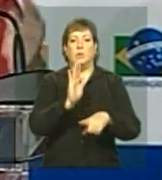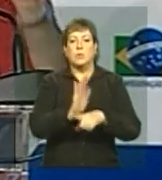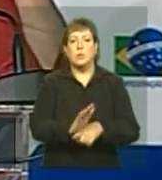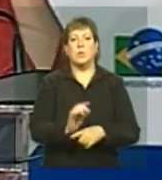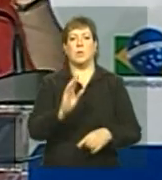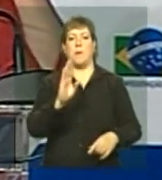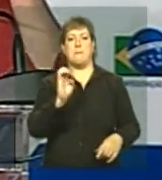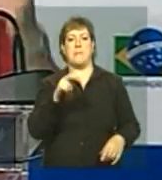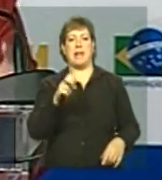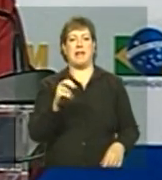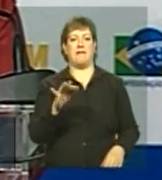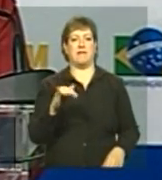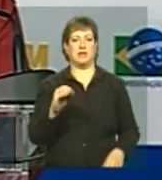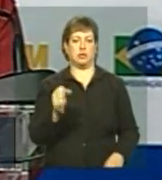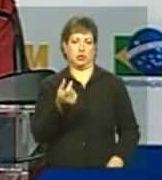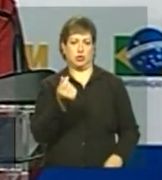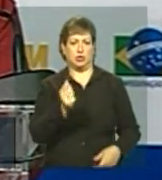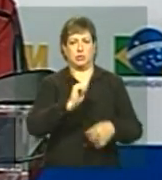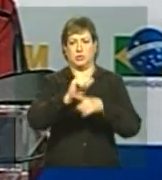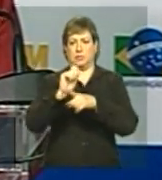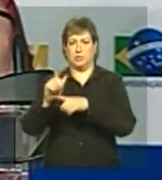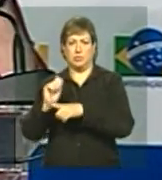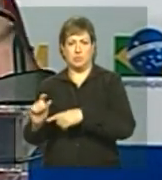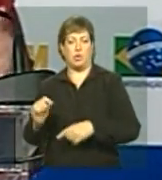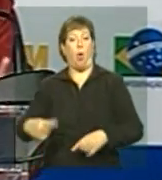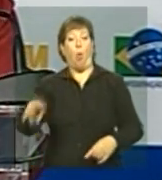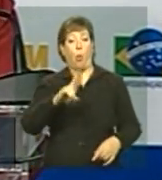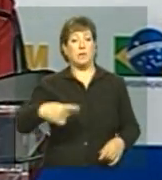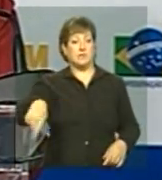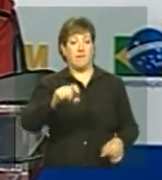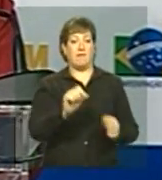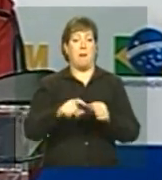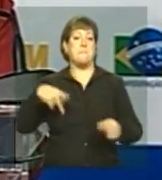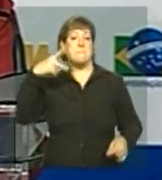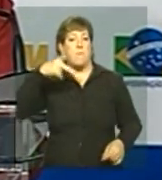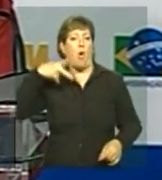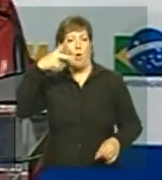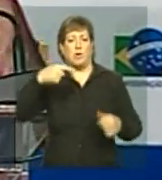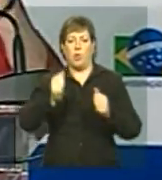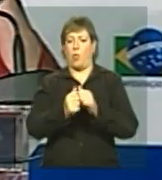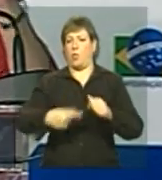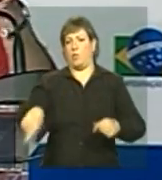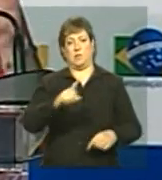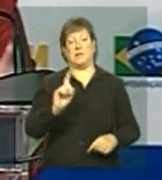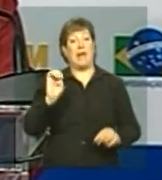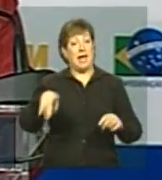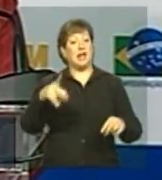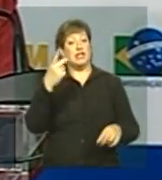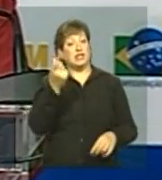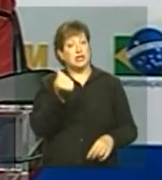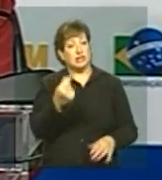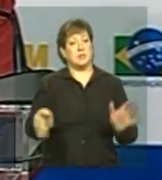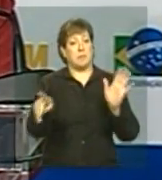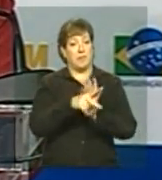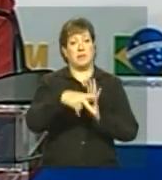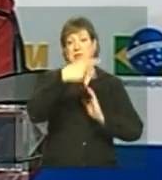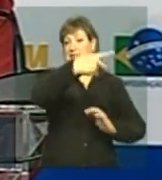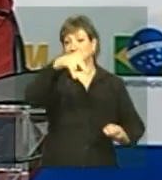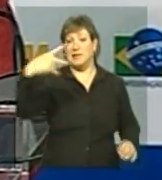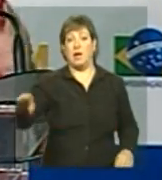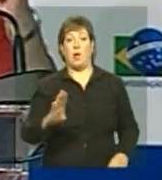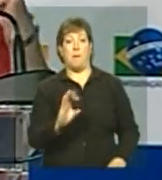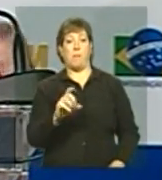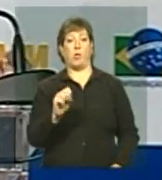e utilizar os benefícios e as benesses para fazer política com eles. É direito do cidadão receber Bolsa